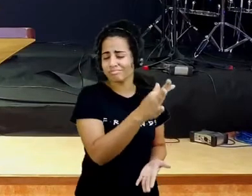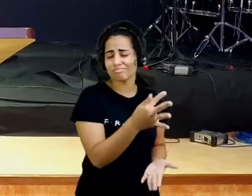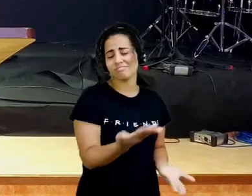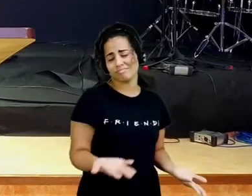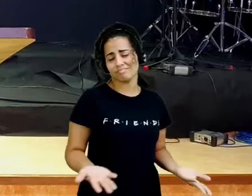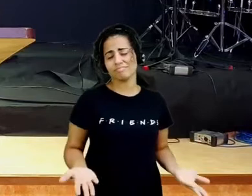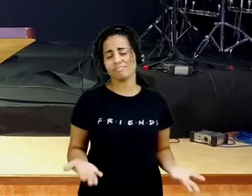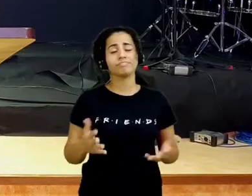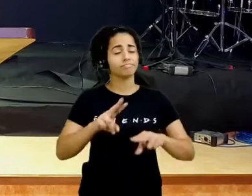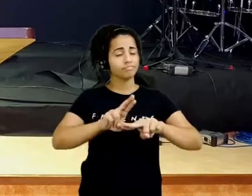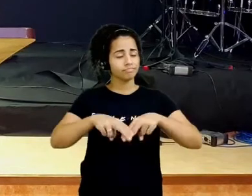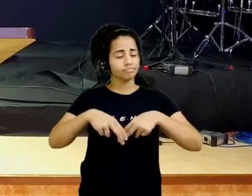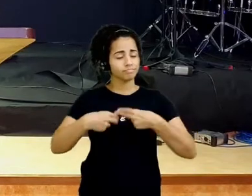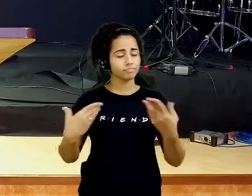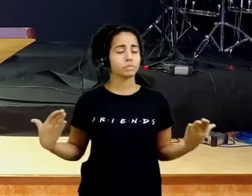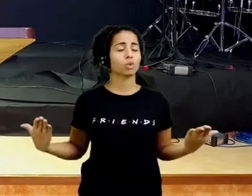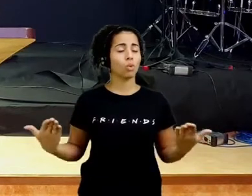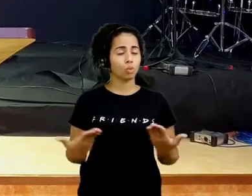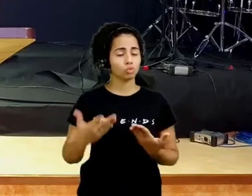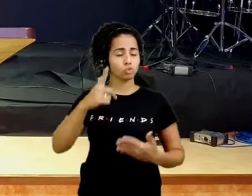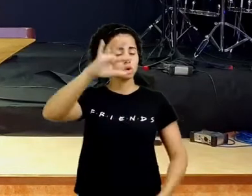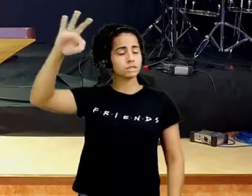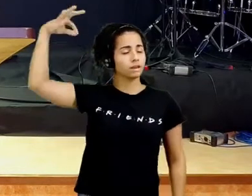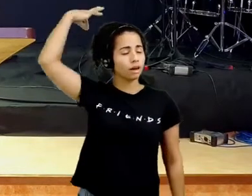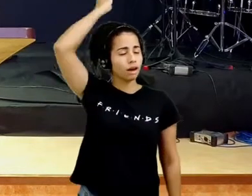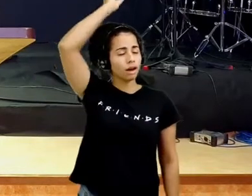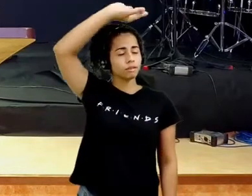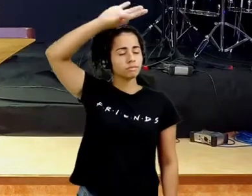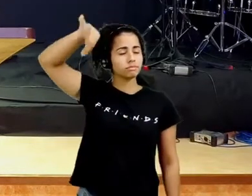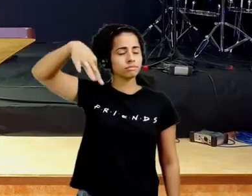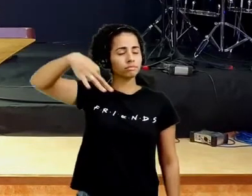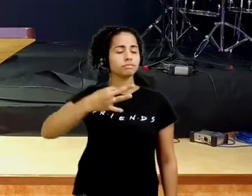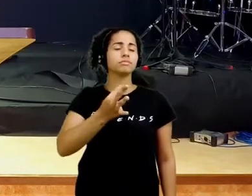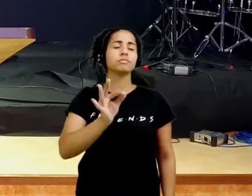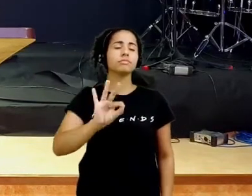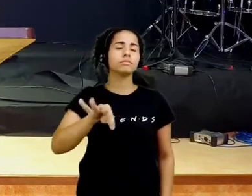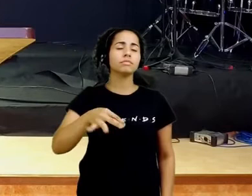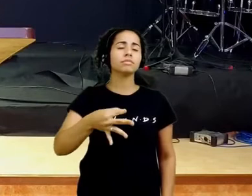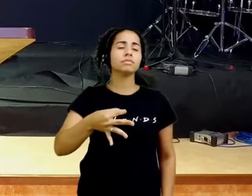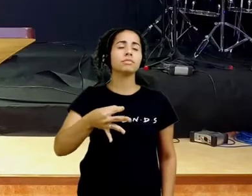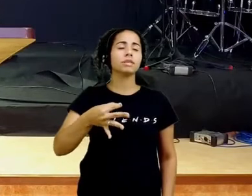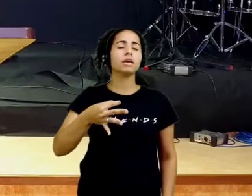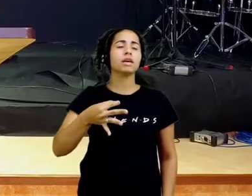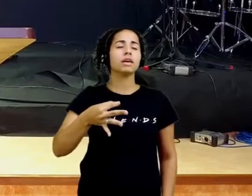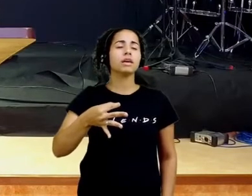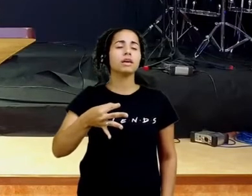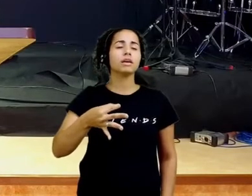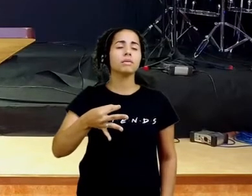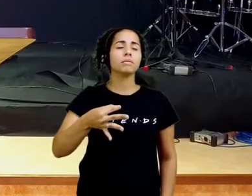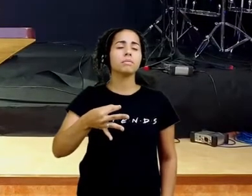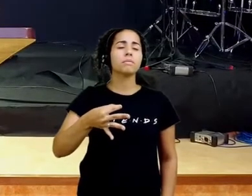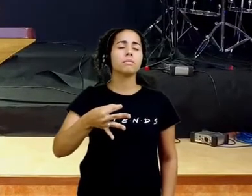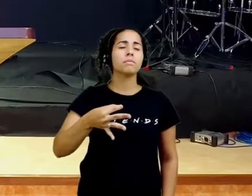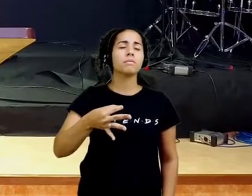Por isso que nesse instante, Pai, o Teu Santo Espírito seja o nosso grande facilitador, seja